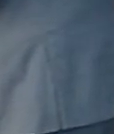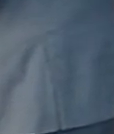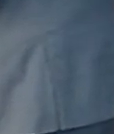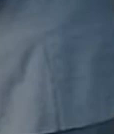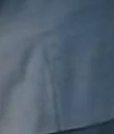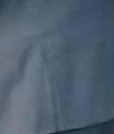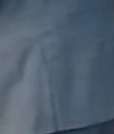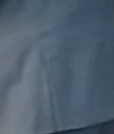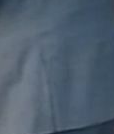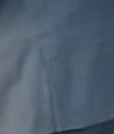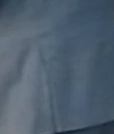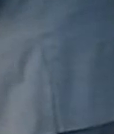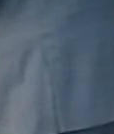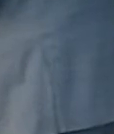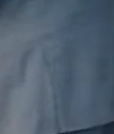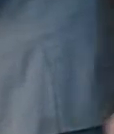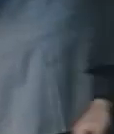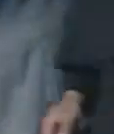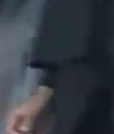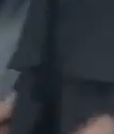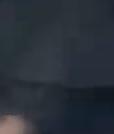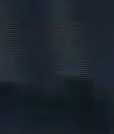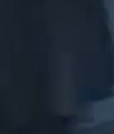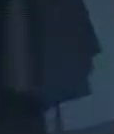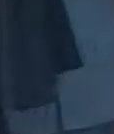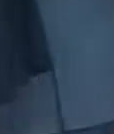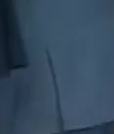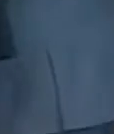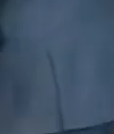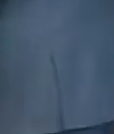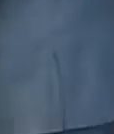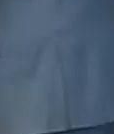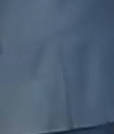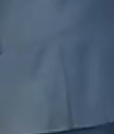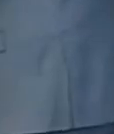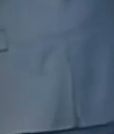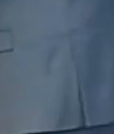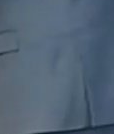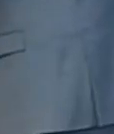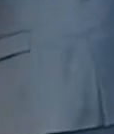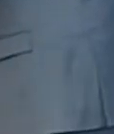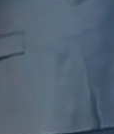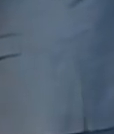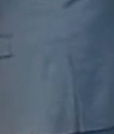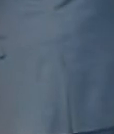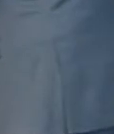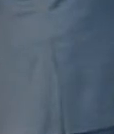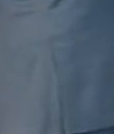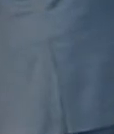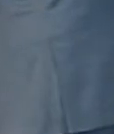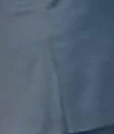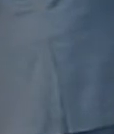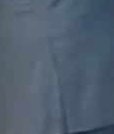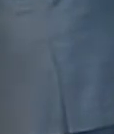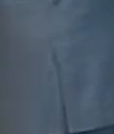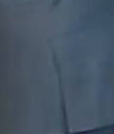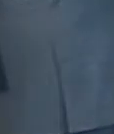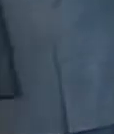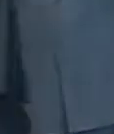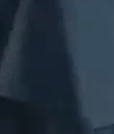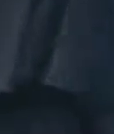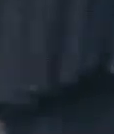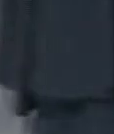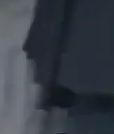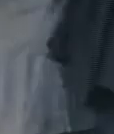componentes aqui do Supremo Tribunal Federal E também como o corpo técnico esta casa Doutor